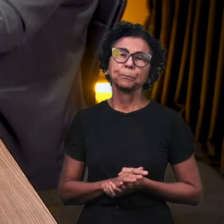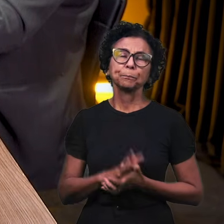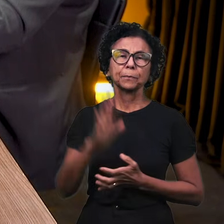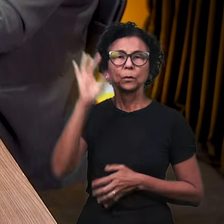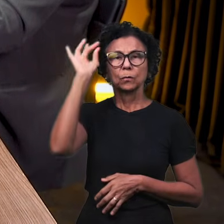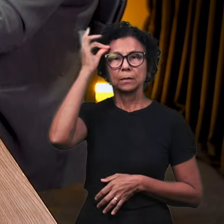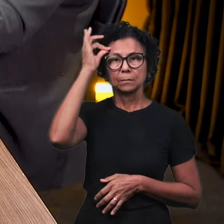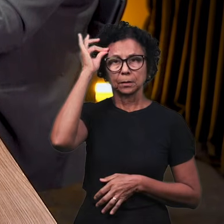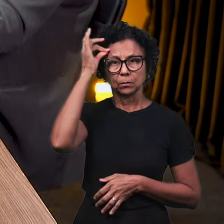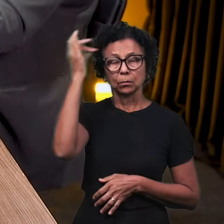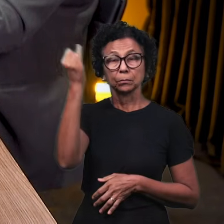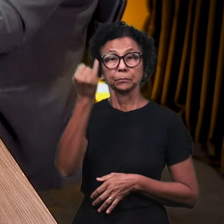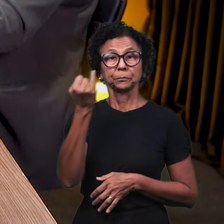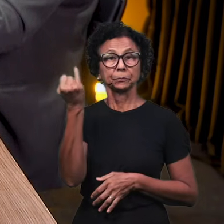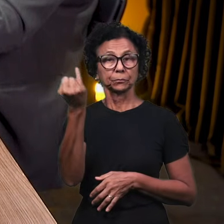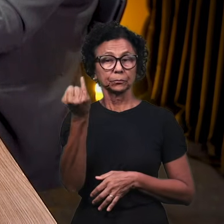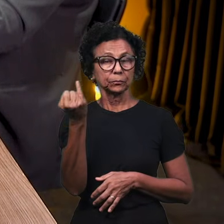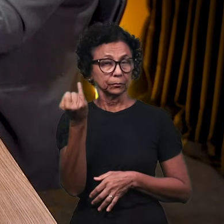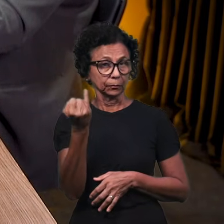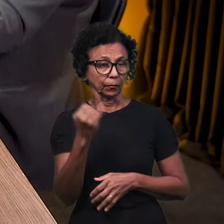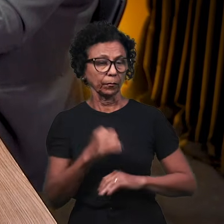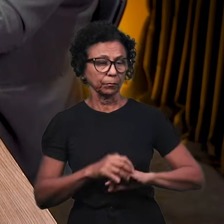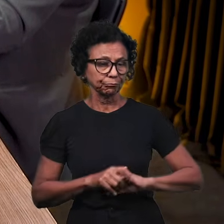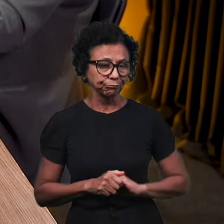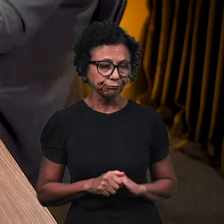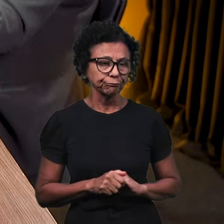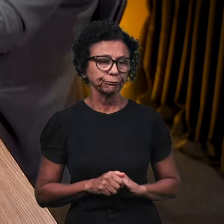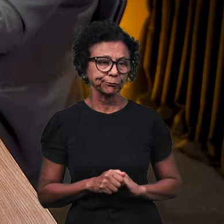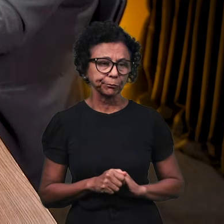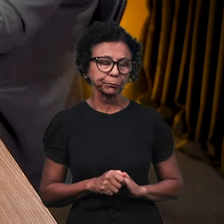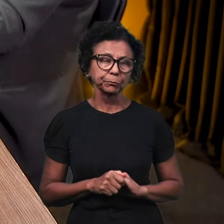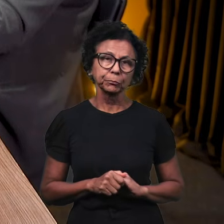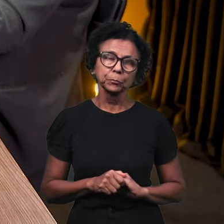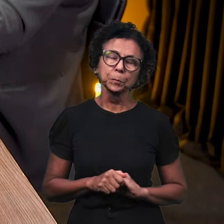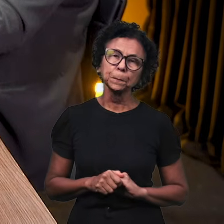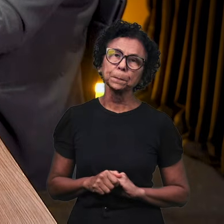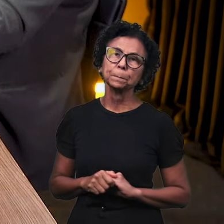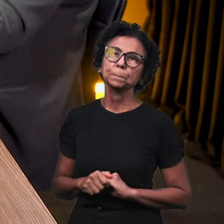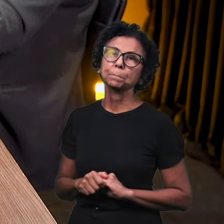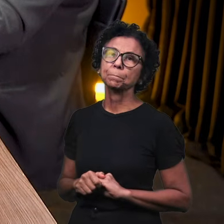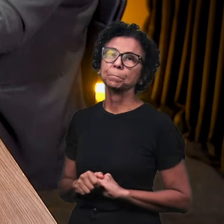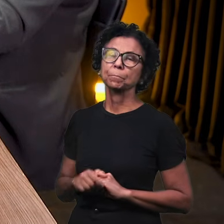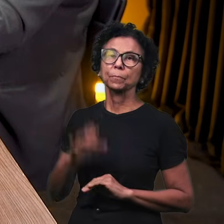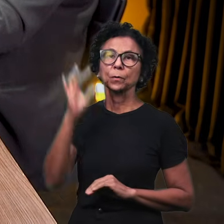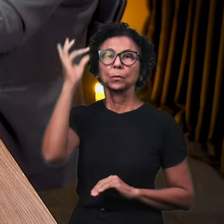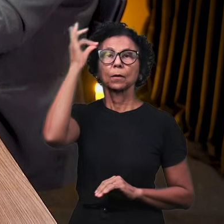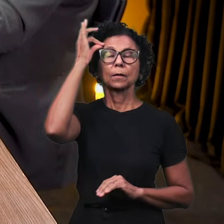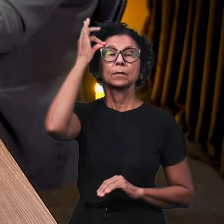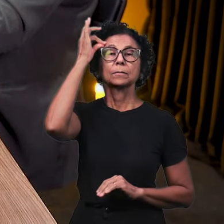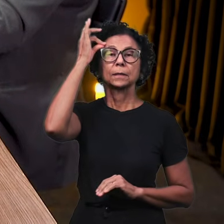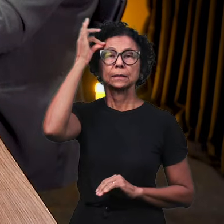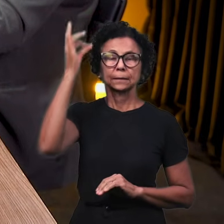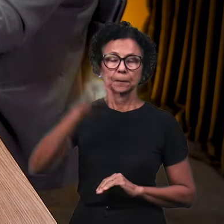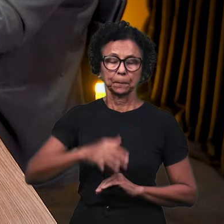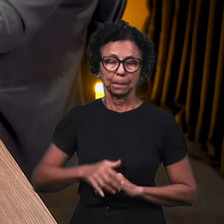espiritual aqui ele é muito importante. Por quê? Porque o aspecto espiritual vai